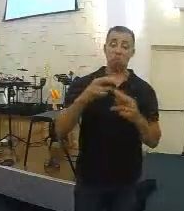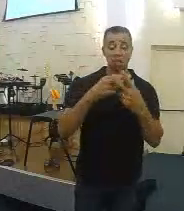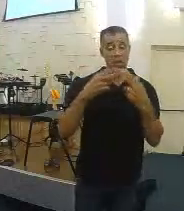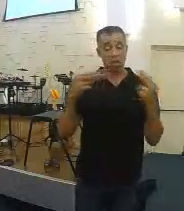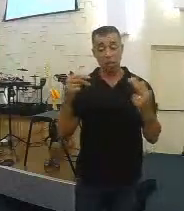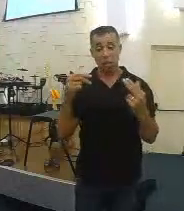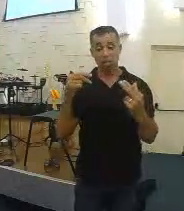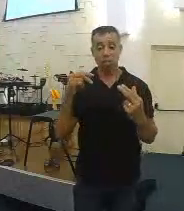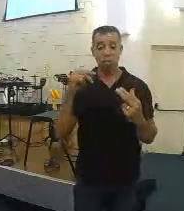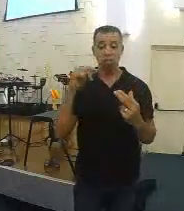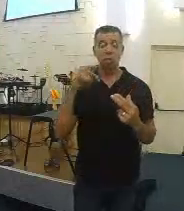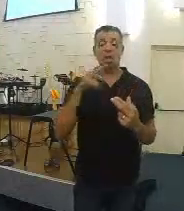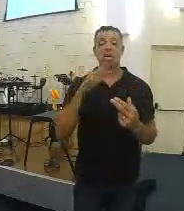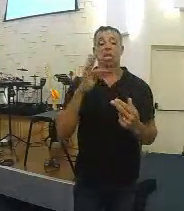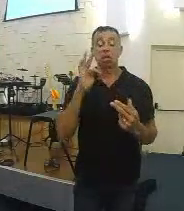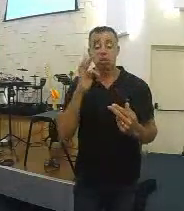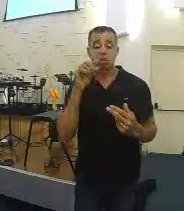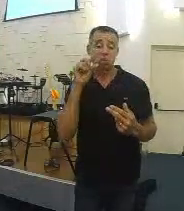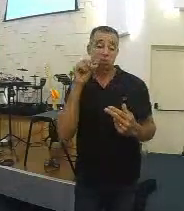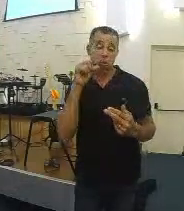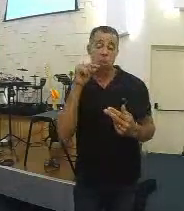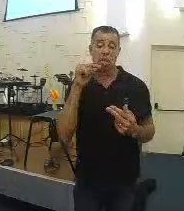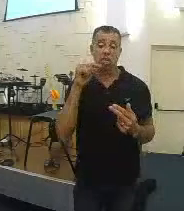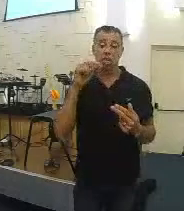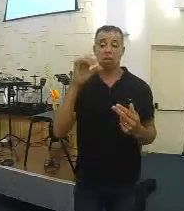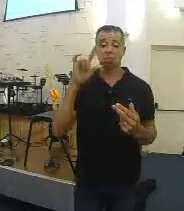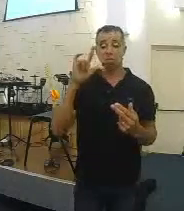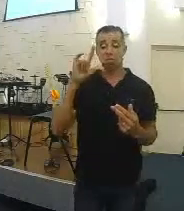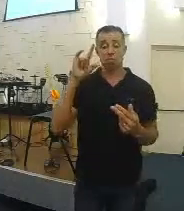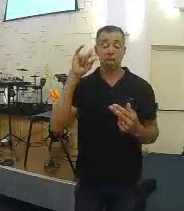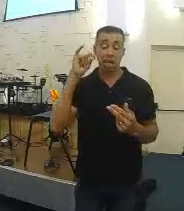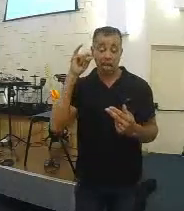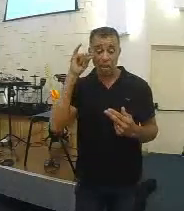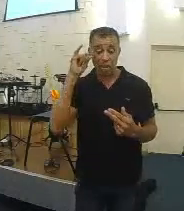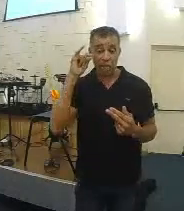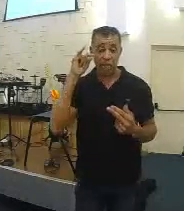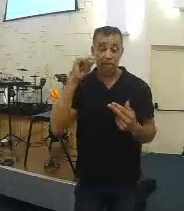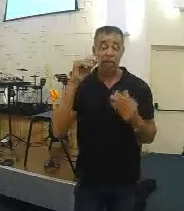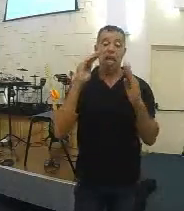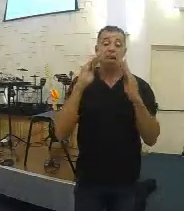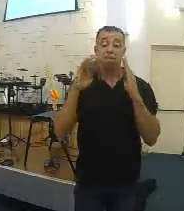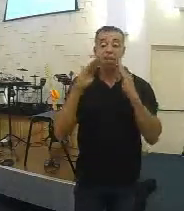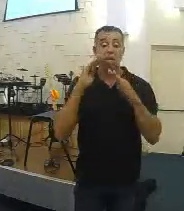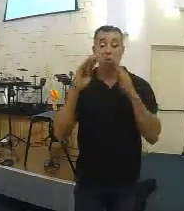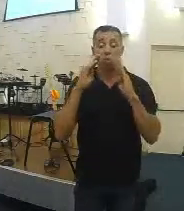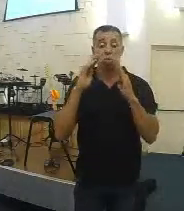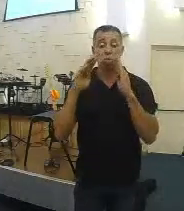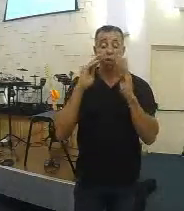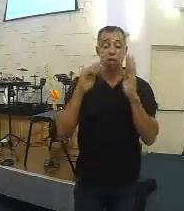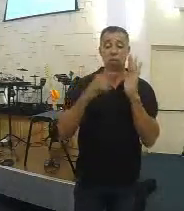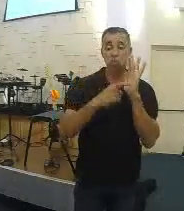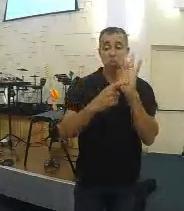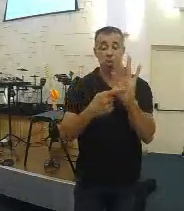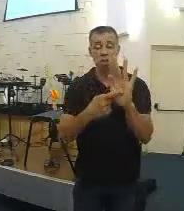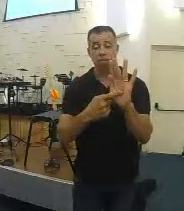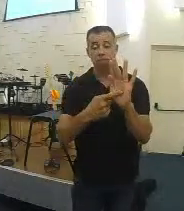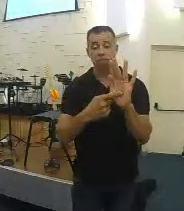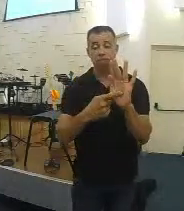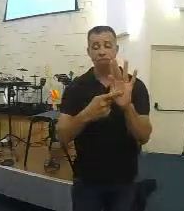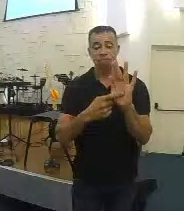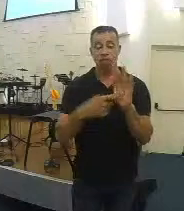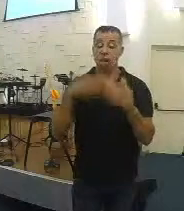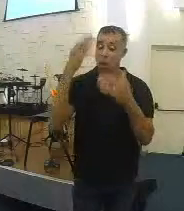dinheiro ou em embarcações e carros caríssimos, e isso acaba inclusive se constituindo em